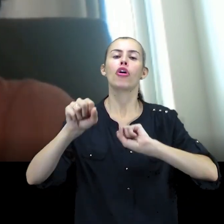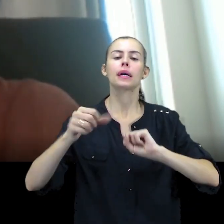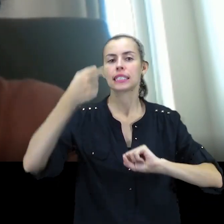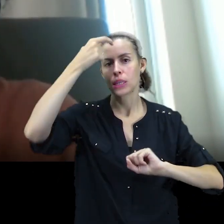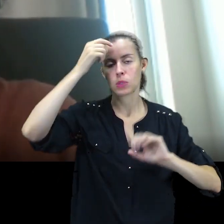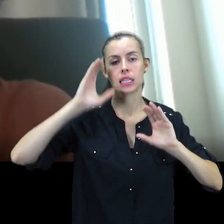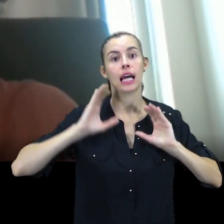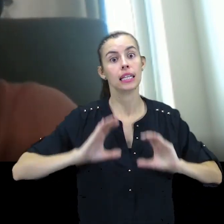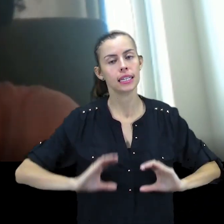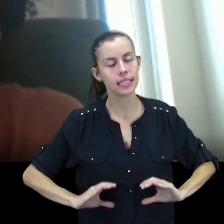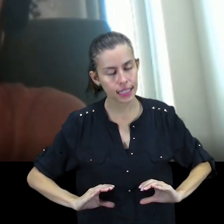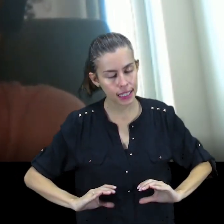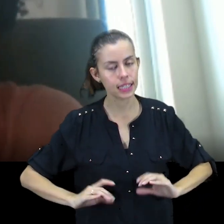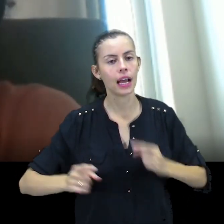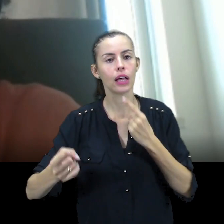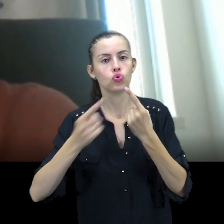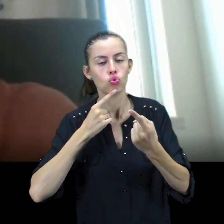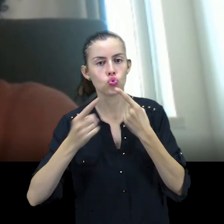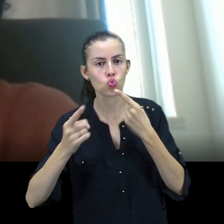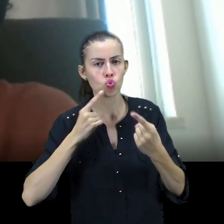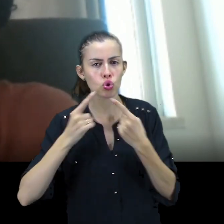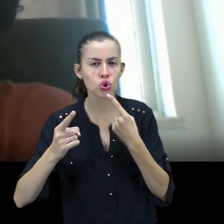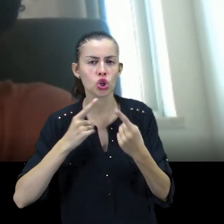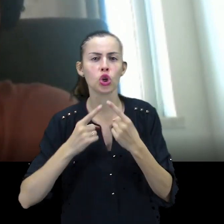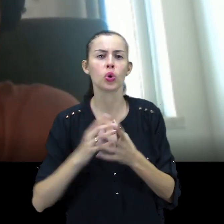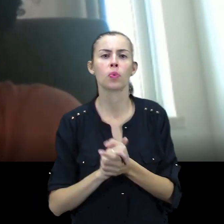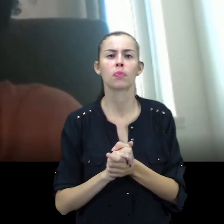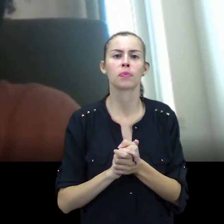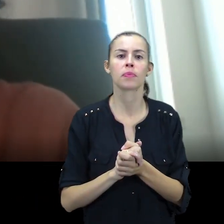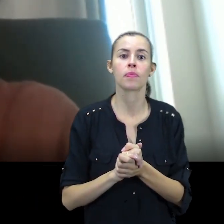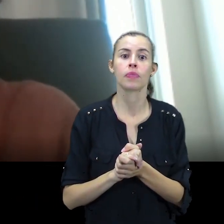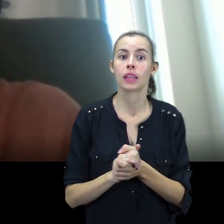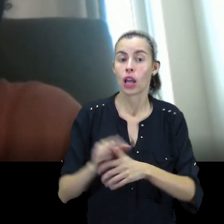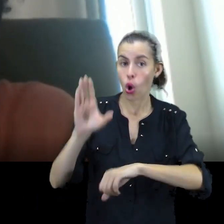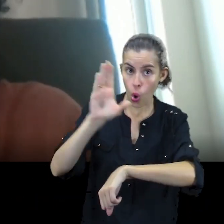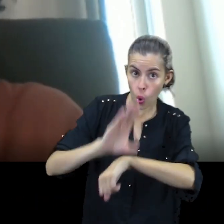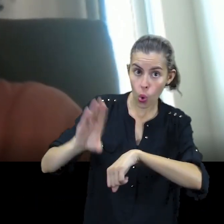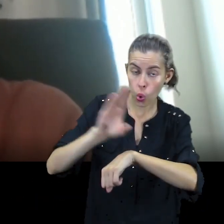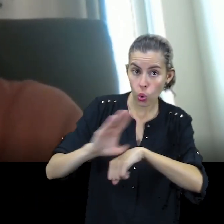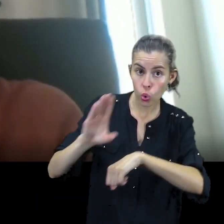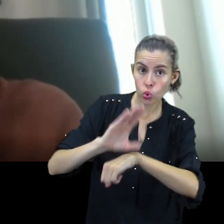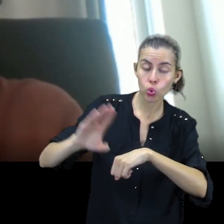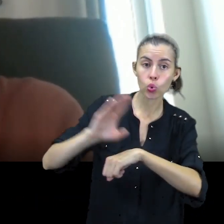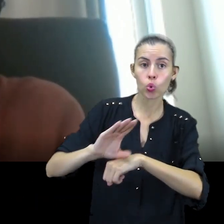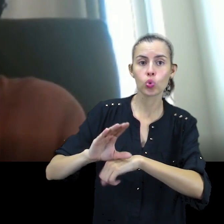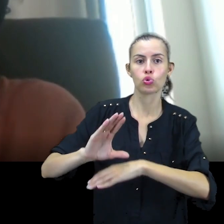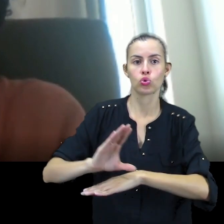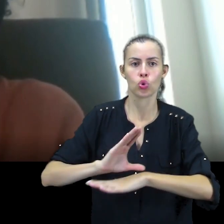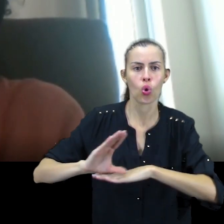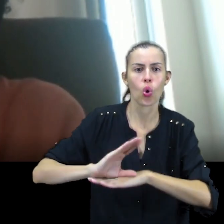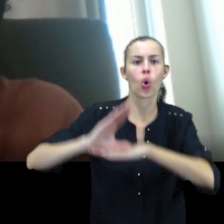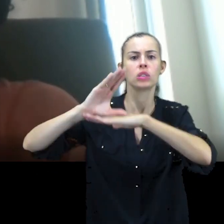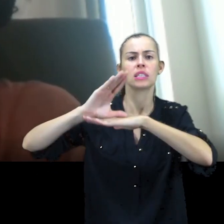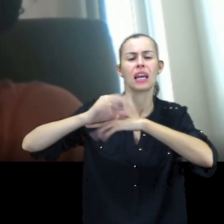isso envolve também financiamento, né, então a gente acaba tendo que discutir com a Pró-Reitoria de Planejamento, com a Pró-Reitoria de Administração, para que a gente